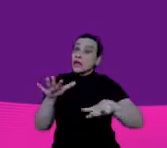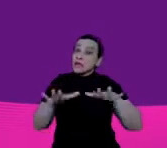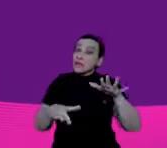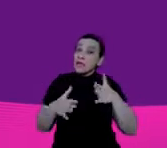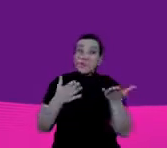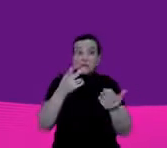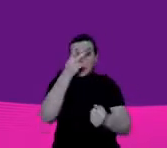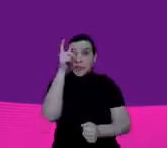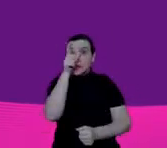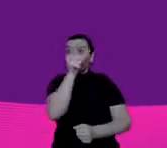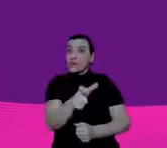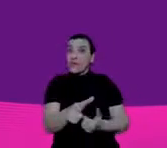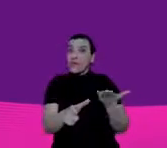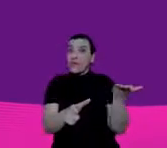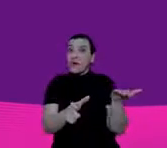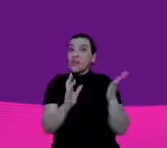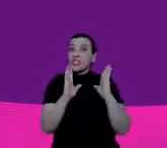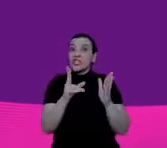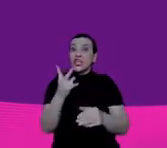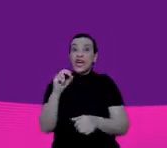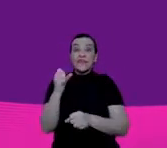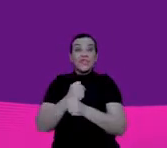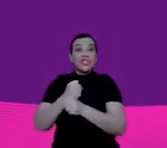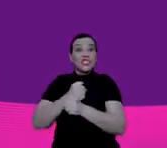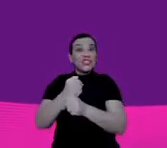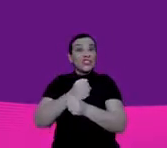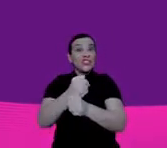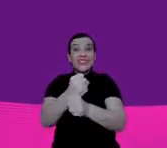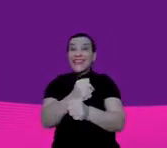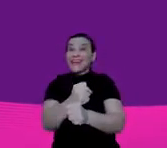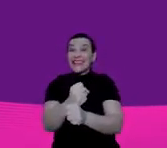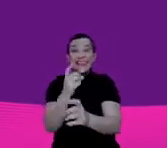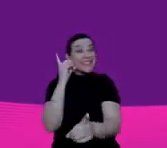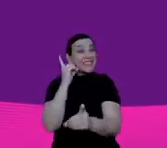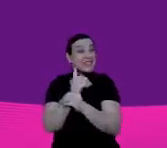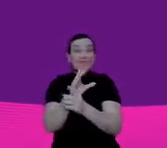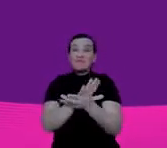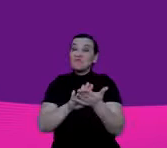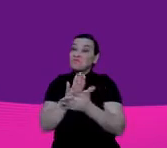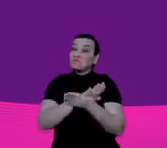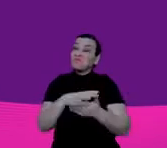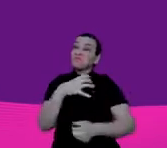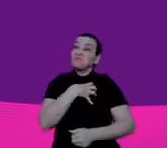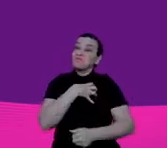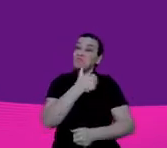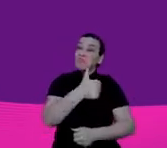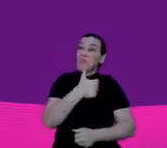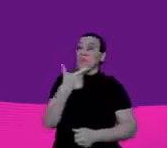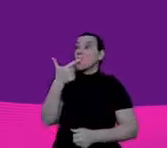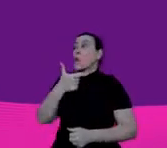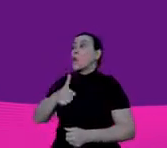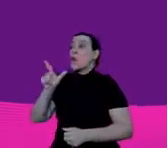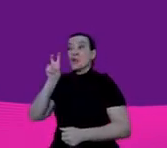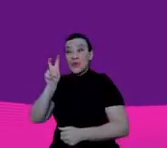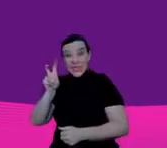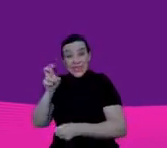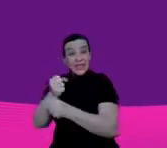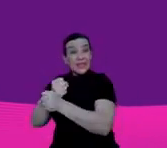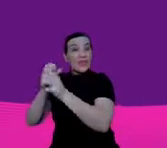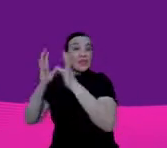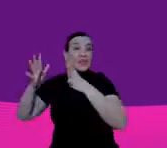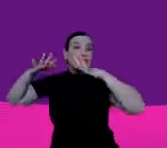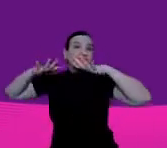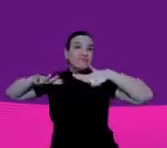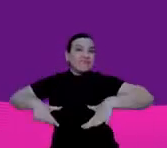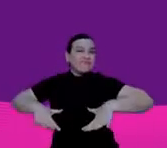anos de doença e está muito bem do ponto de vista funcional, enquanto outros com 5 anos de doença já estão mais comprometidos. Então,